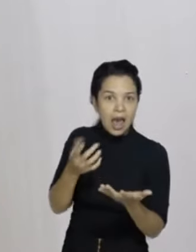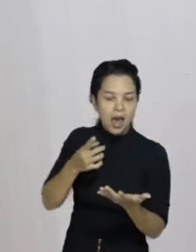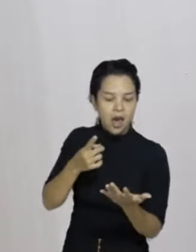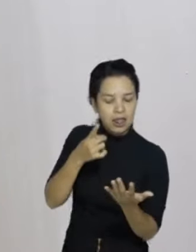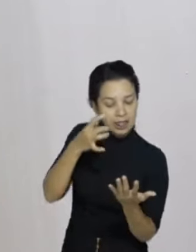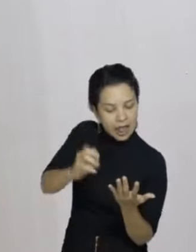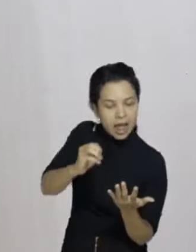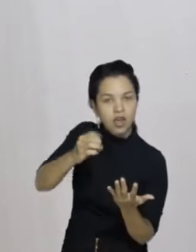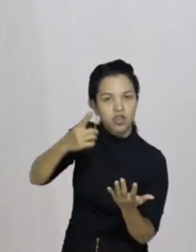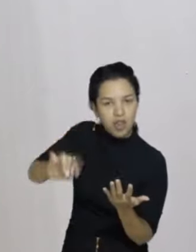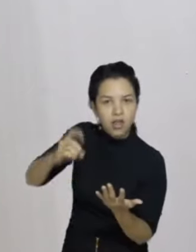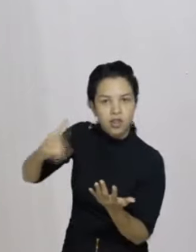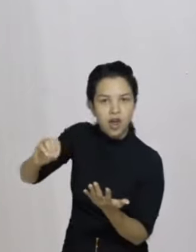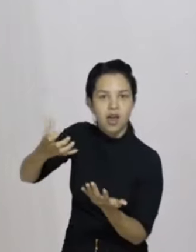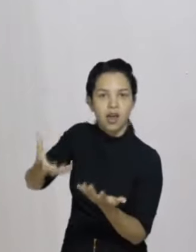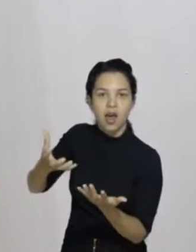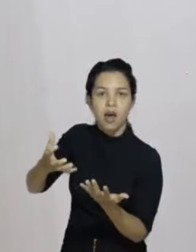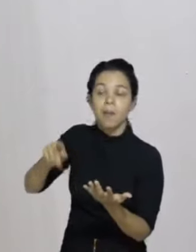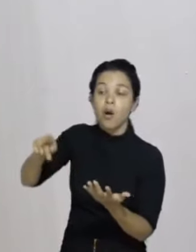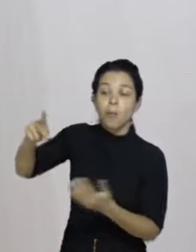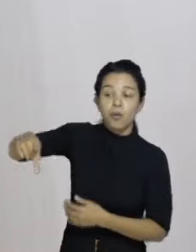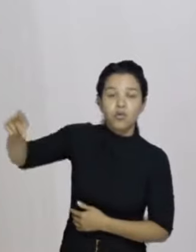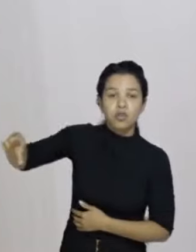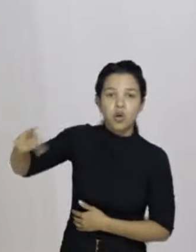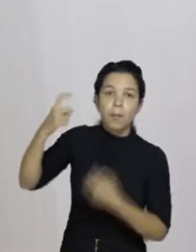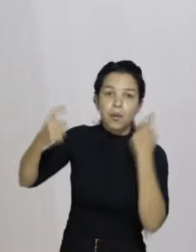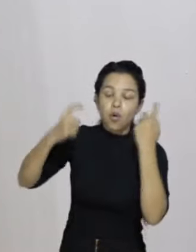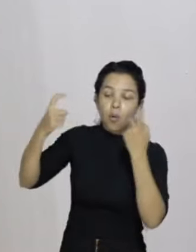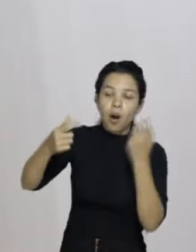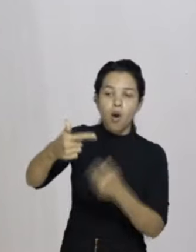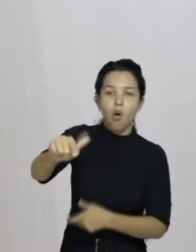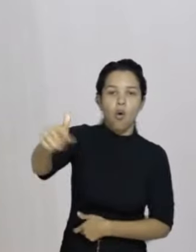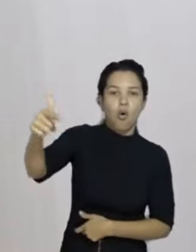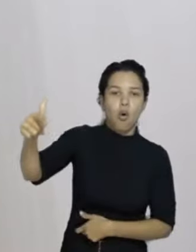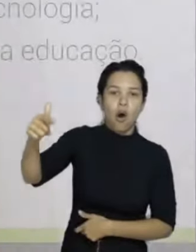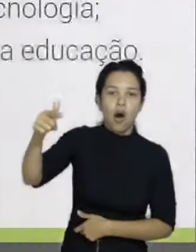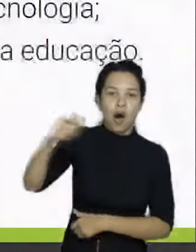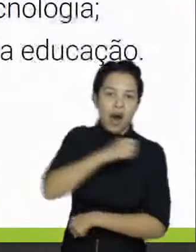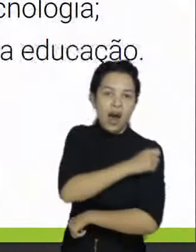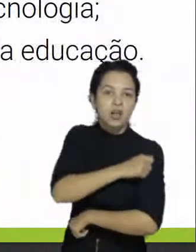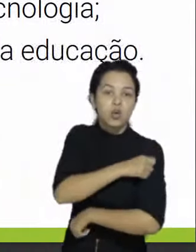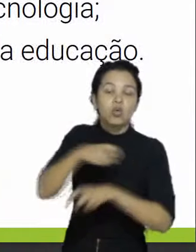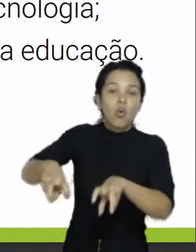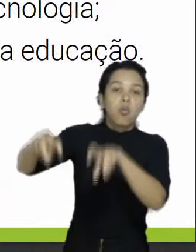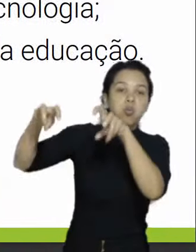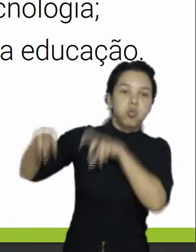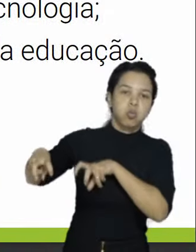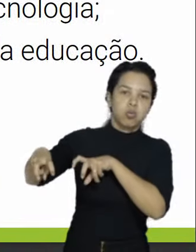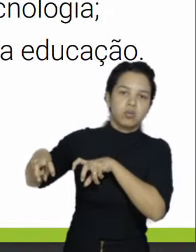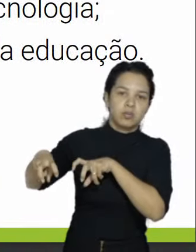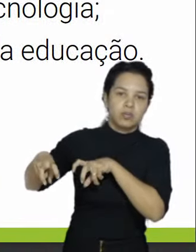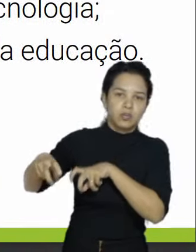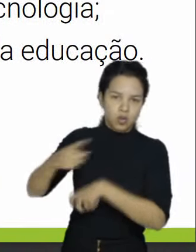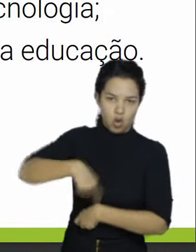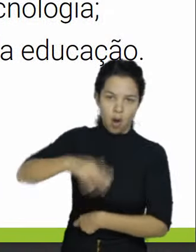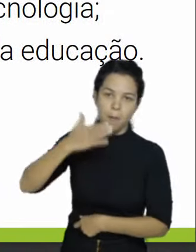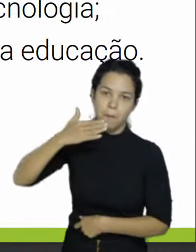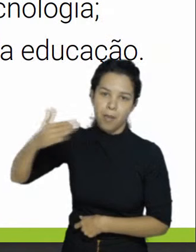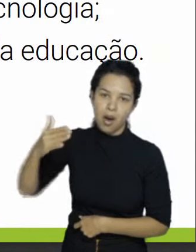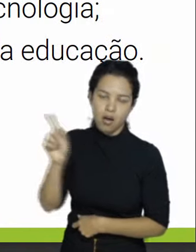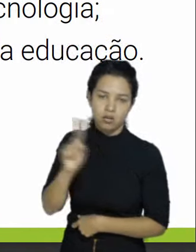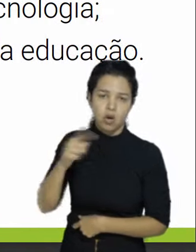enquanto o professor se preocupa só com aqueles alunos do Fundão a gente não pede a gente tem dificuldade